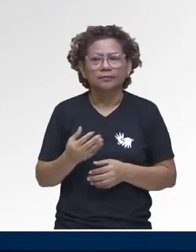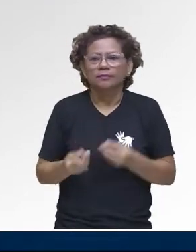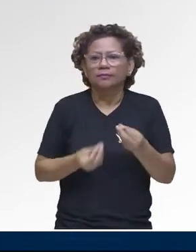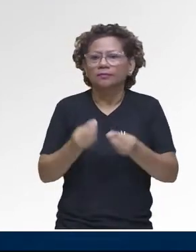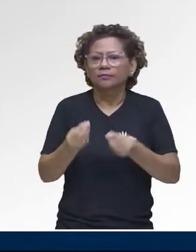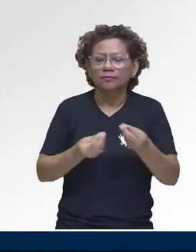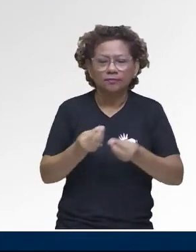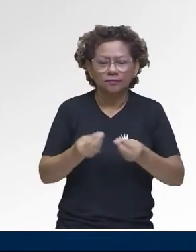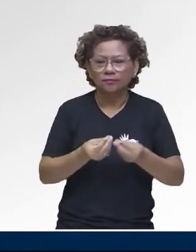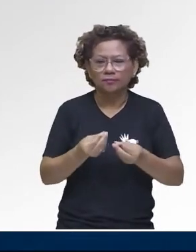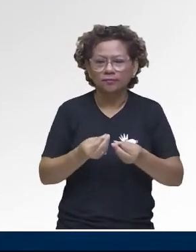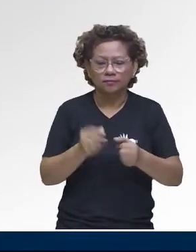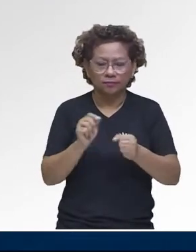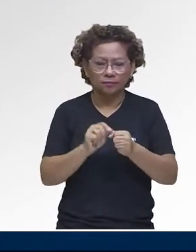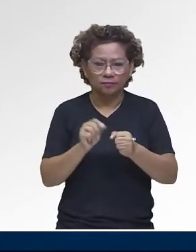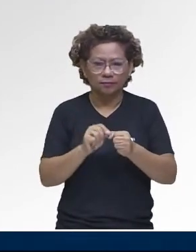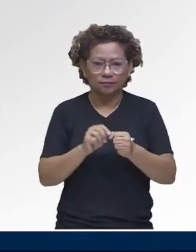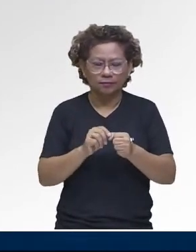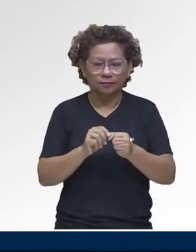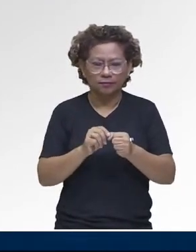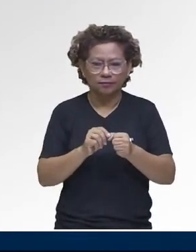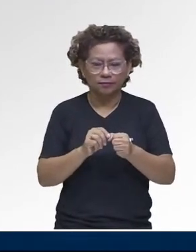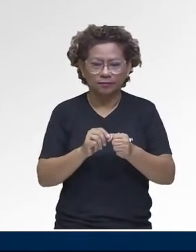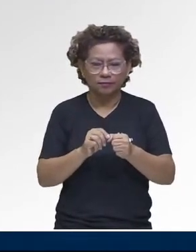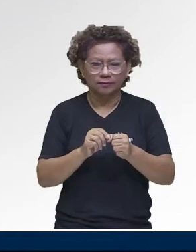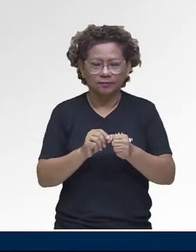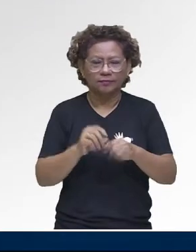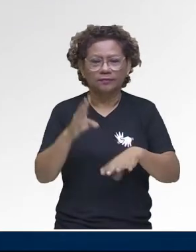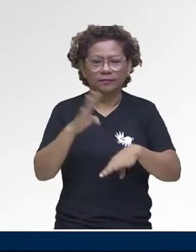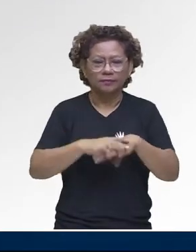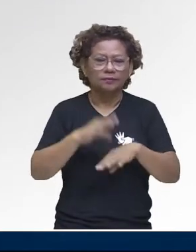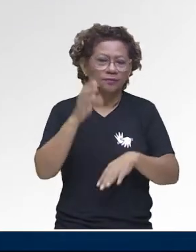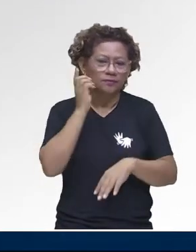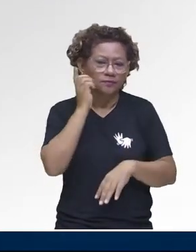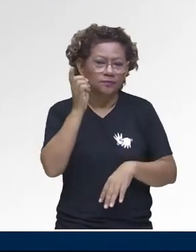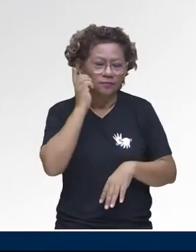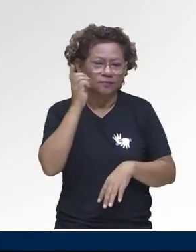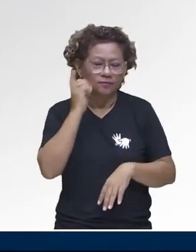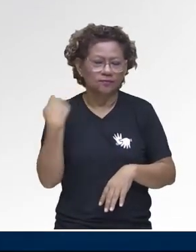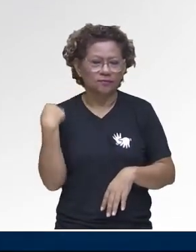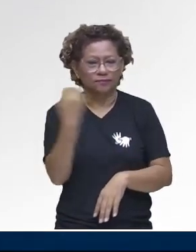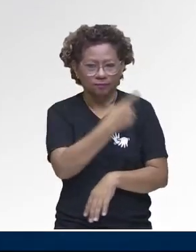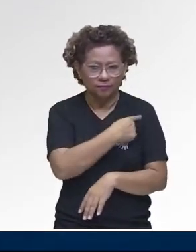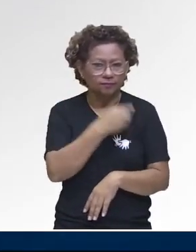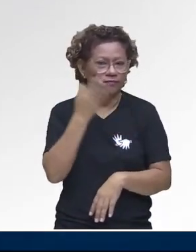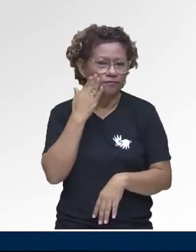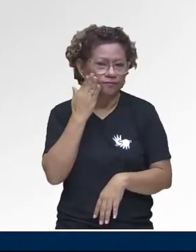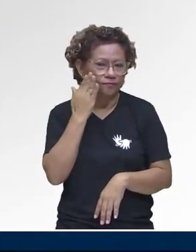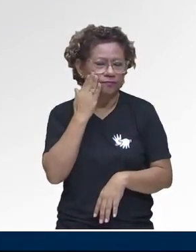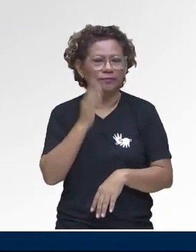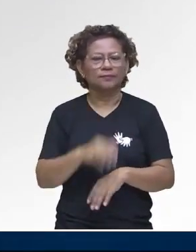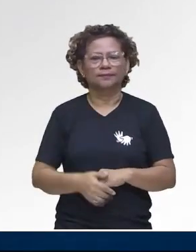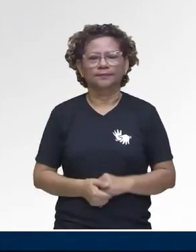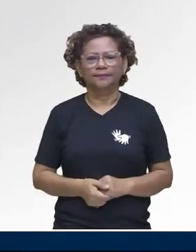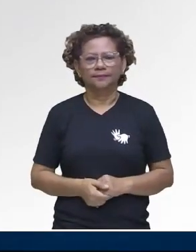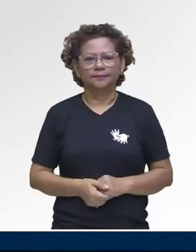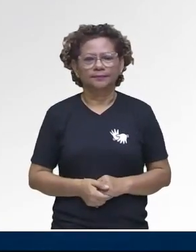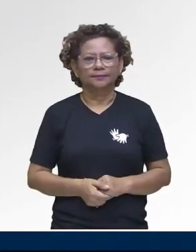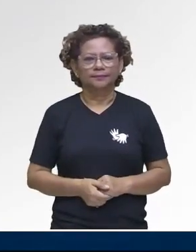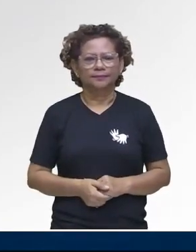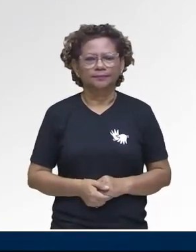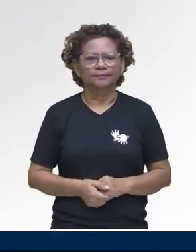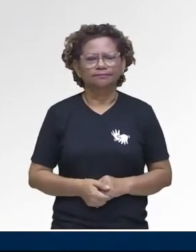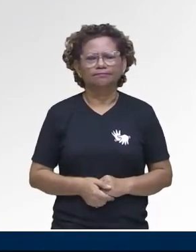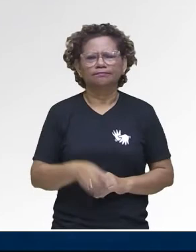a gente pode aplicar esse conteúdo da matemática no nosso cotidiano. Então, prestem atenção. Mamãe foi à feira e fez as